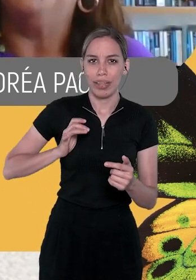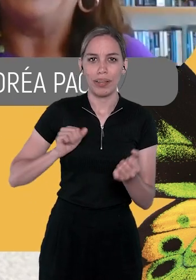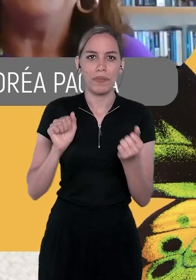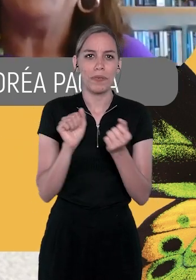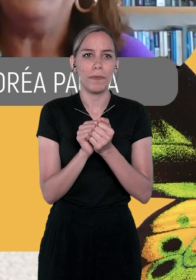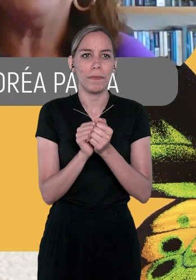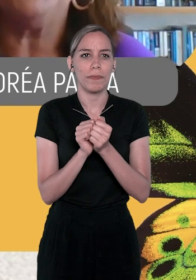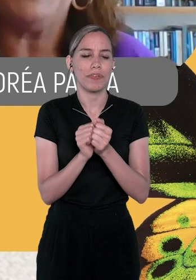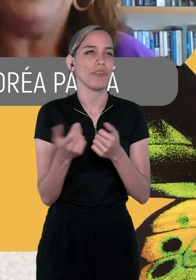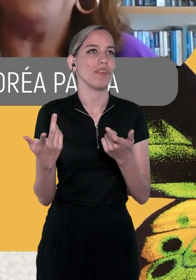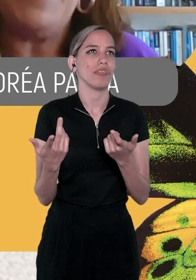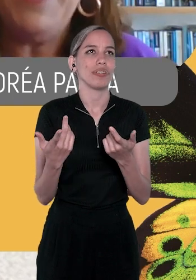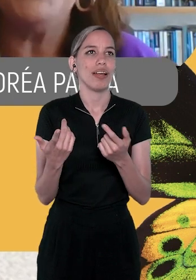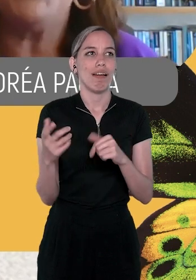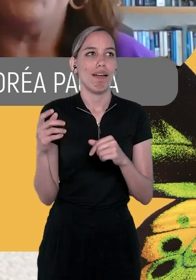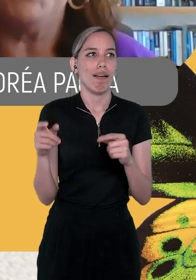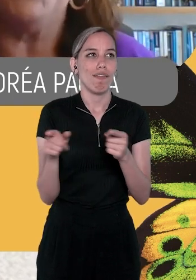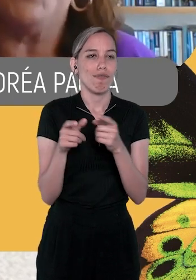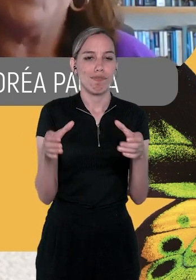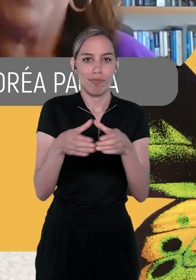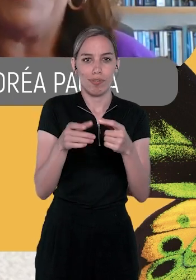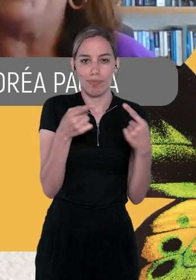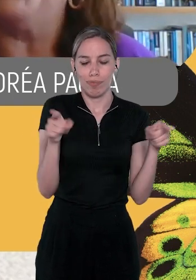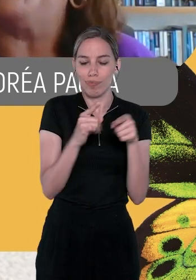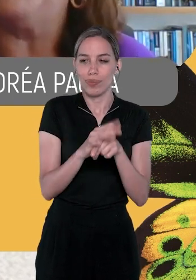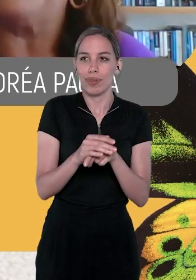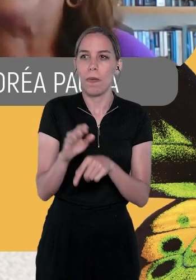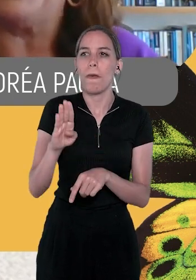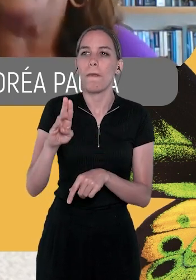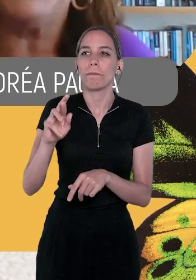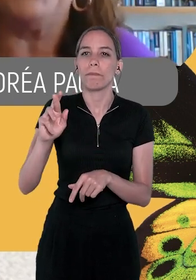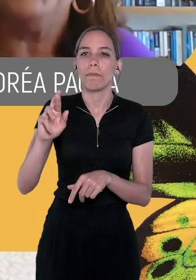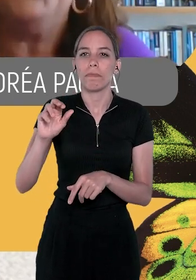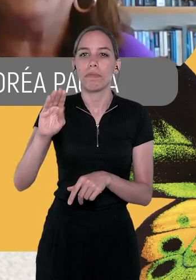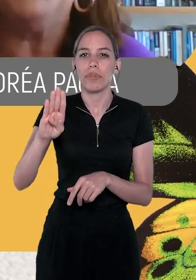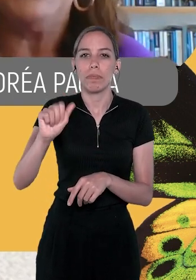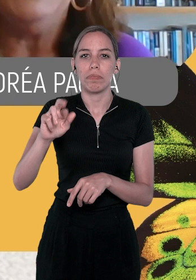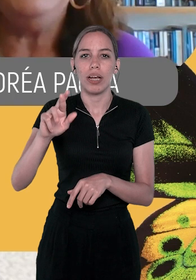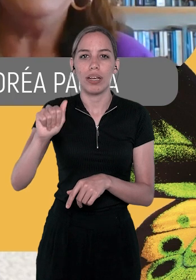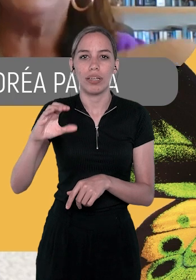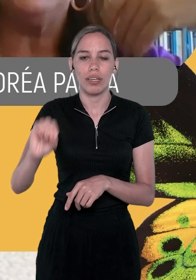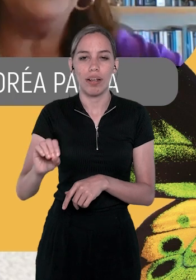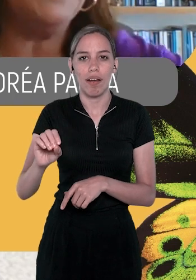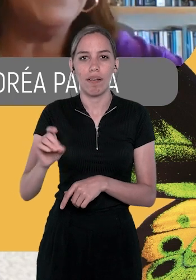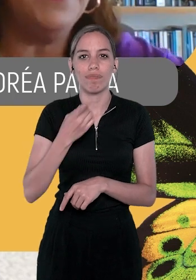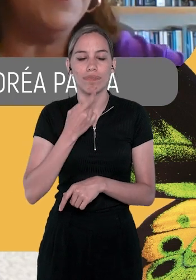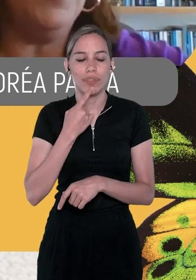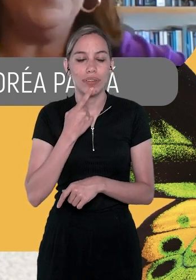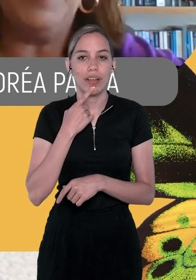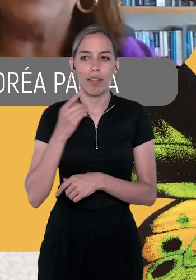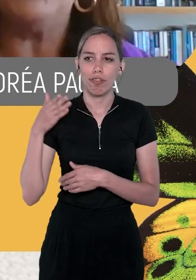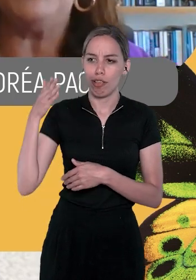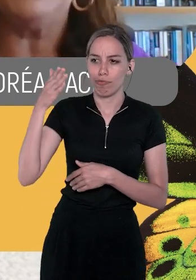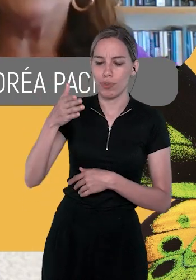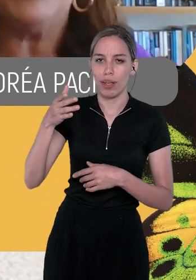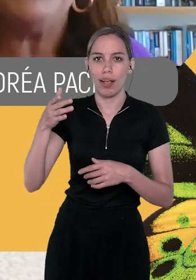o Barão Vermelho para tocar na UERJ, lá na sala dos alunos, e a gente foi fazer